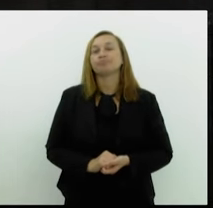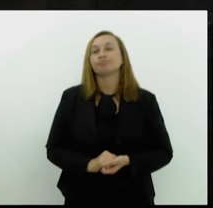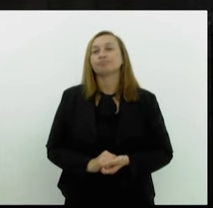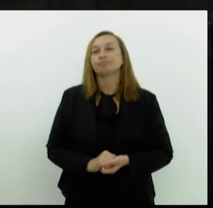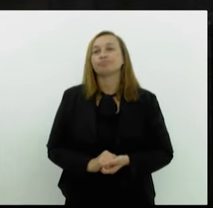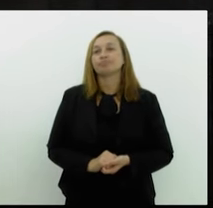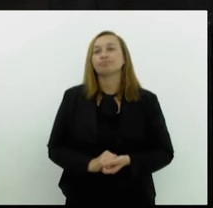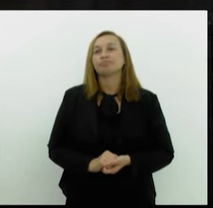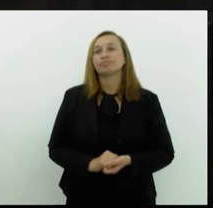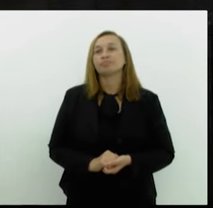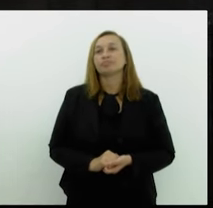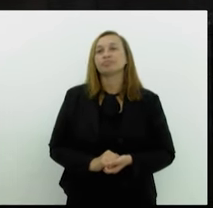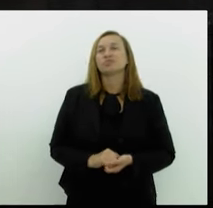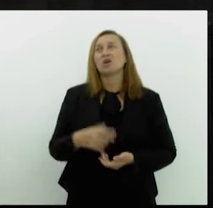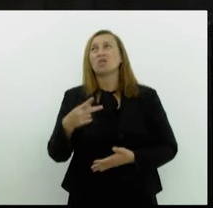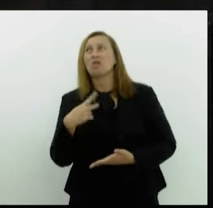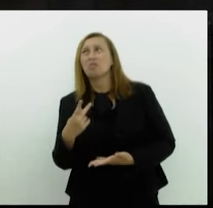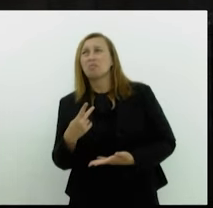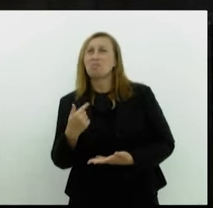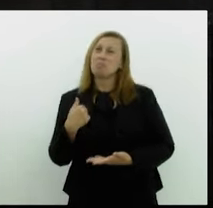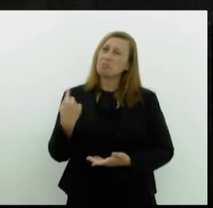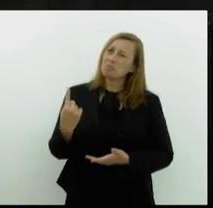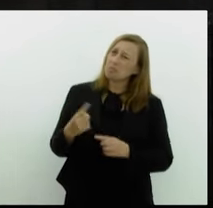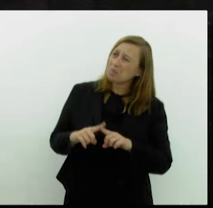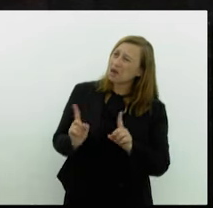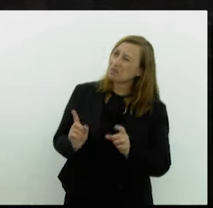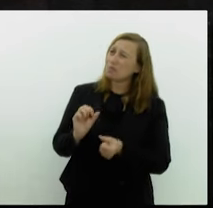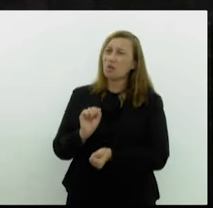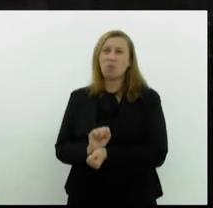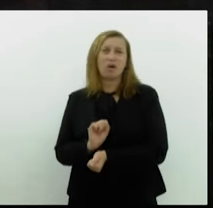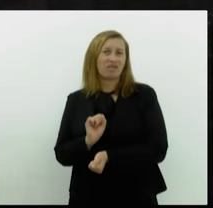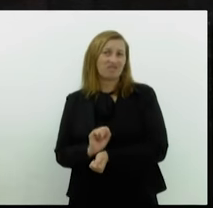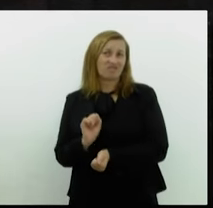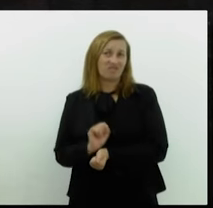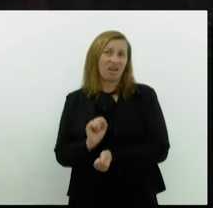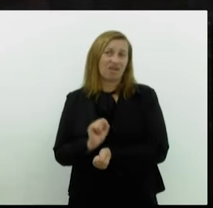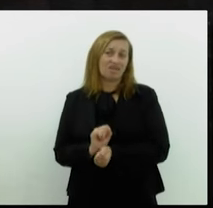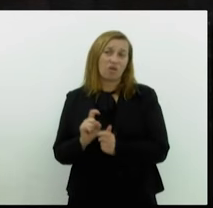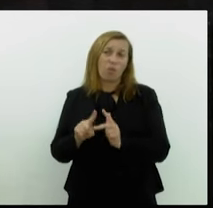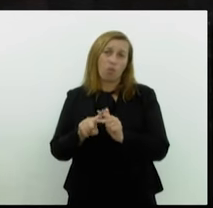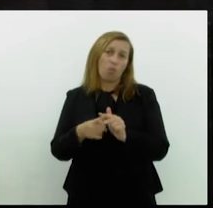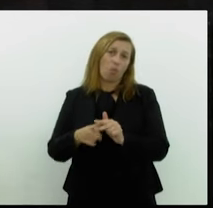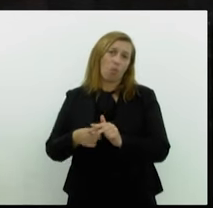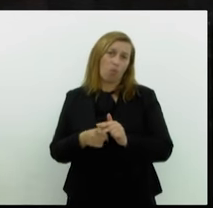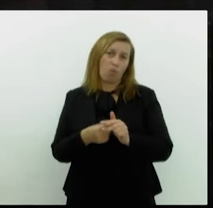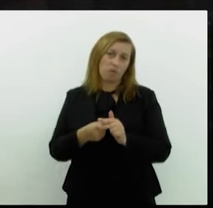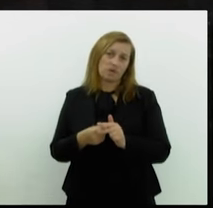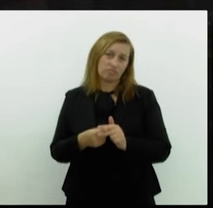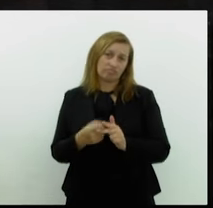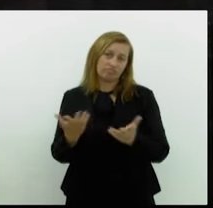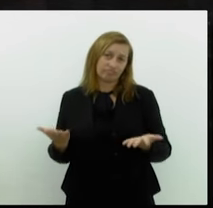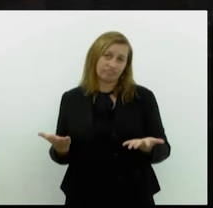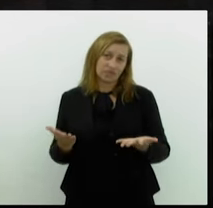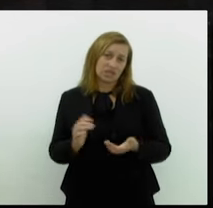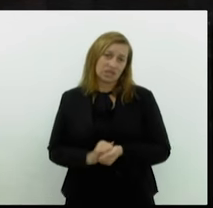O mundo está dizendo, mas vamos aguardar a regulamentação